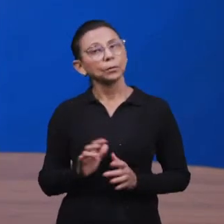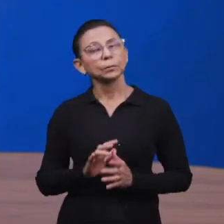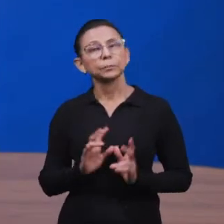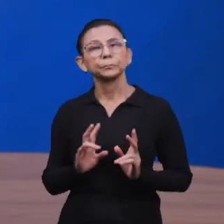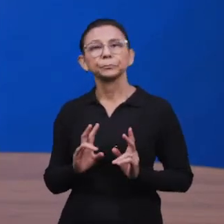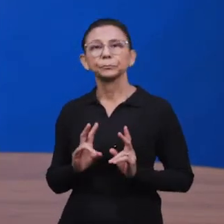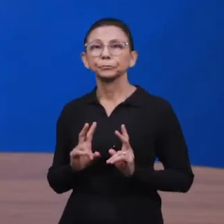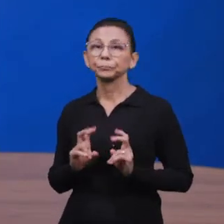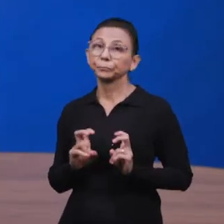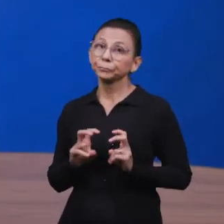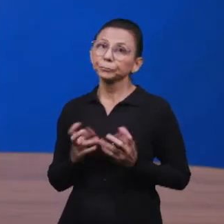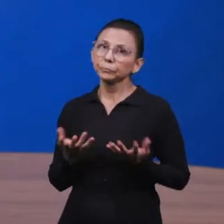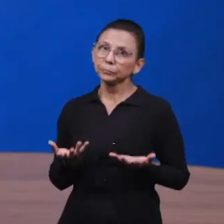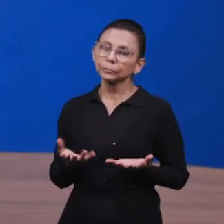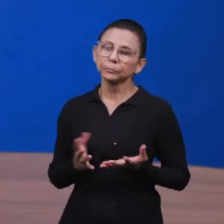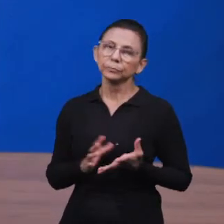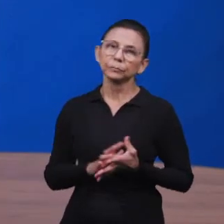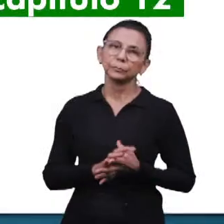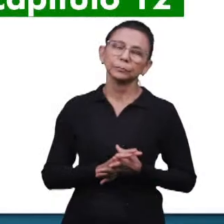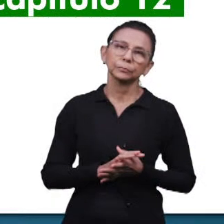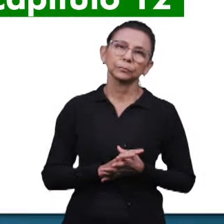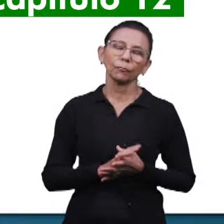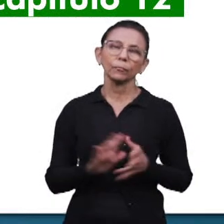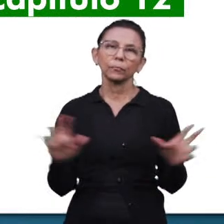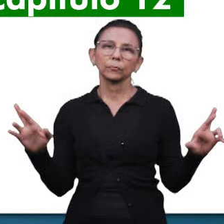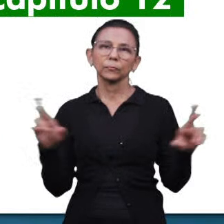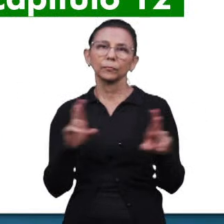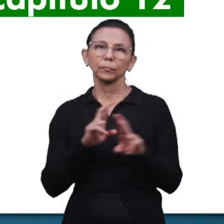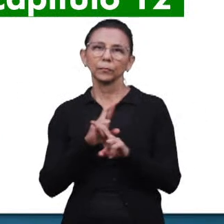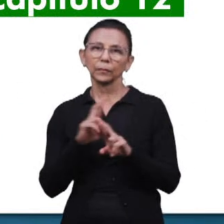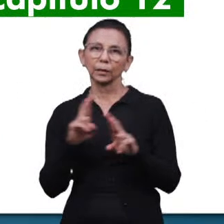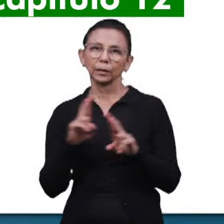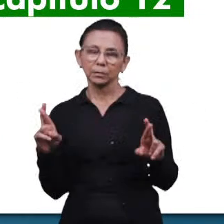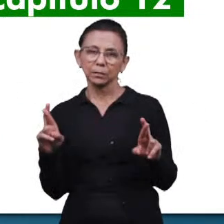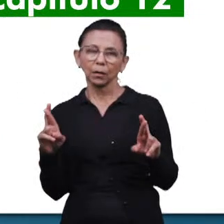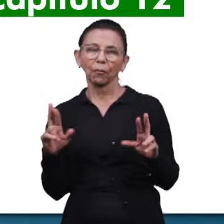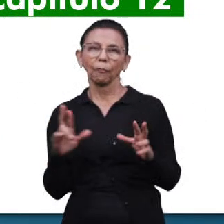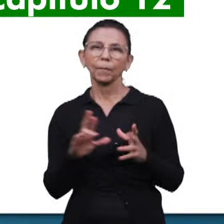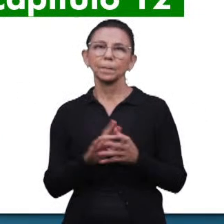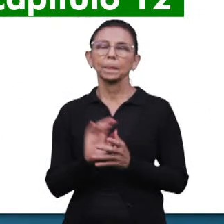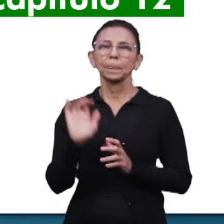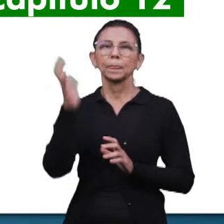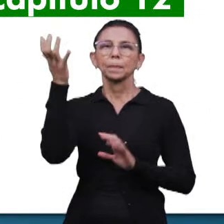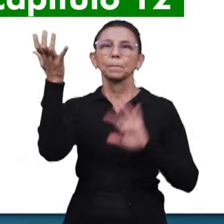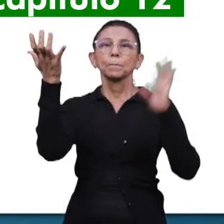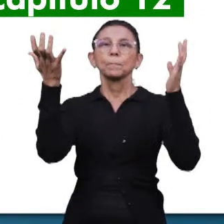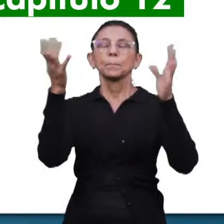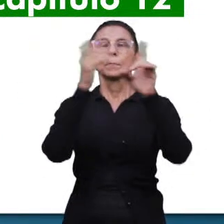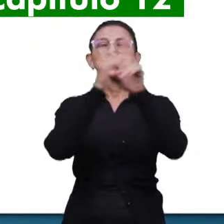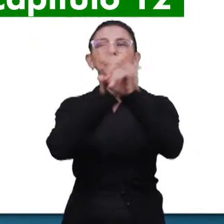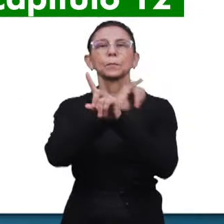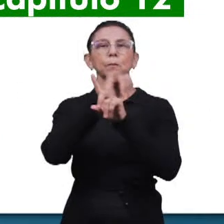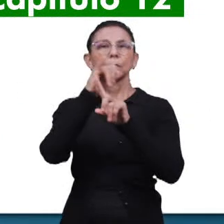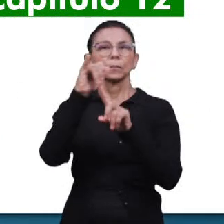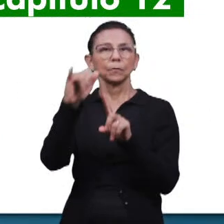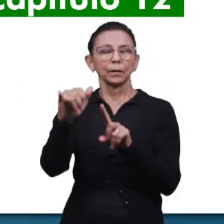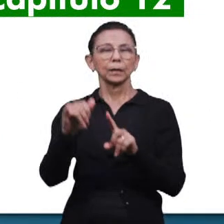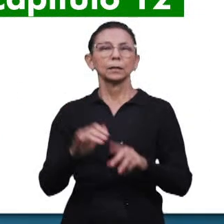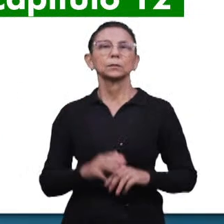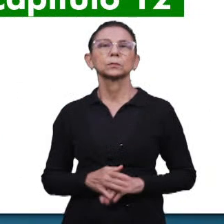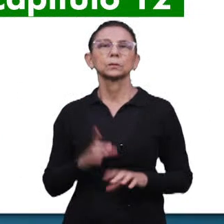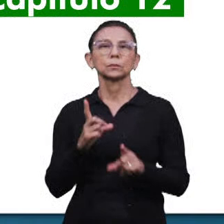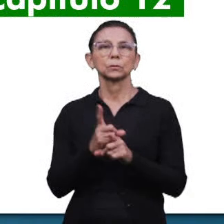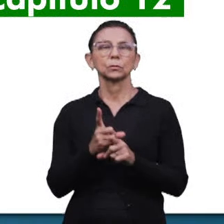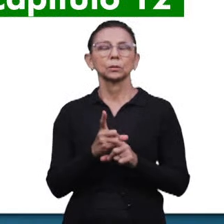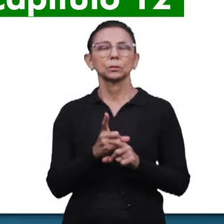portanto, ao nosso assunto, que é uma conexão de alguns aspectos e marcadores proféticos que são encontrados no